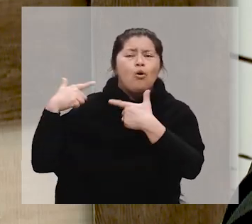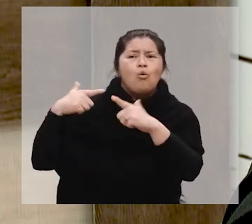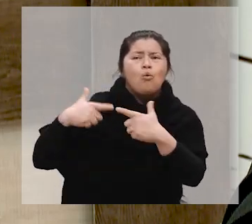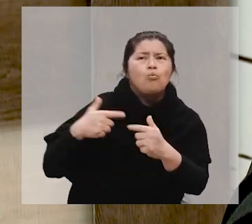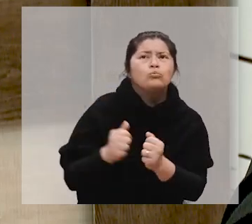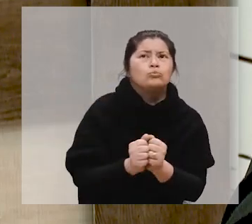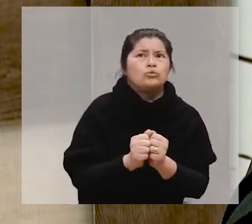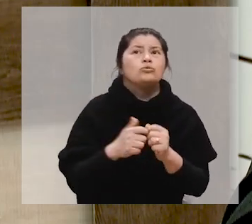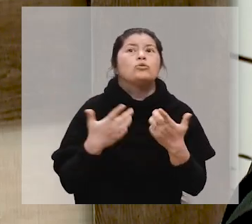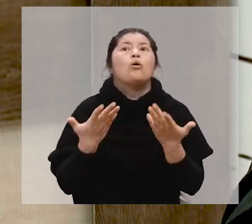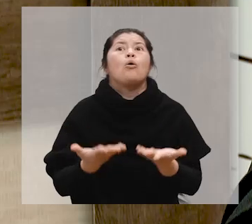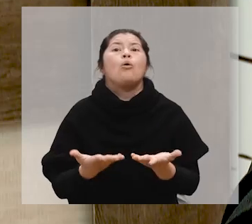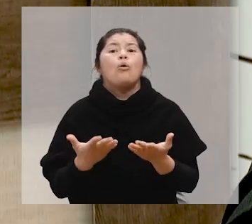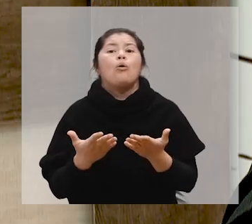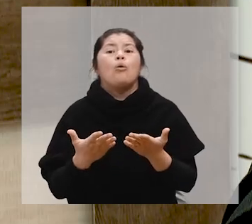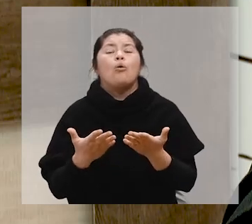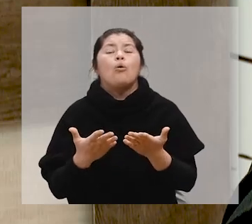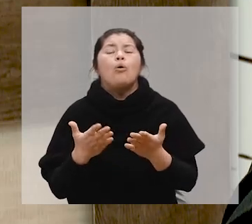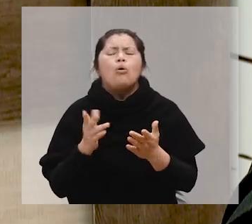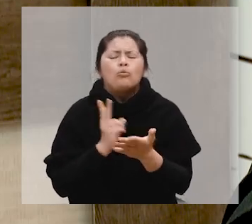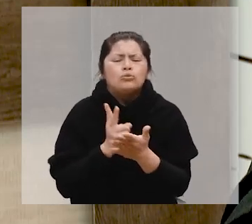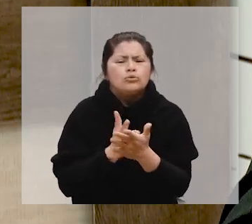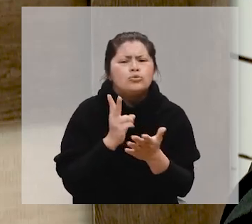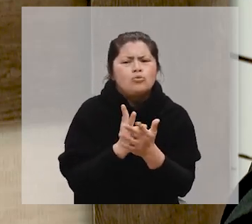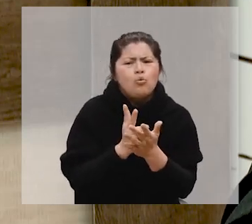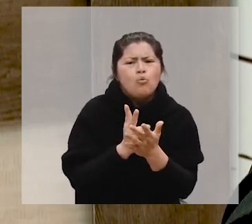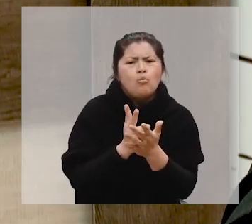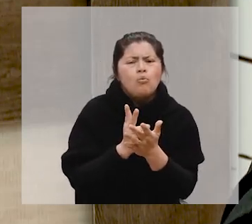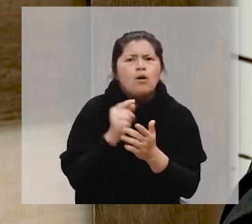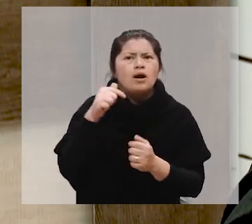Hernani Carral. Como sempre, também convidamos a